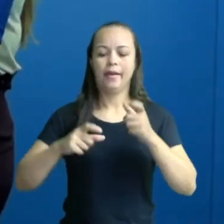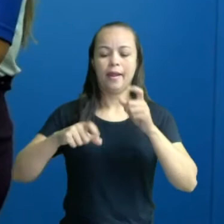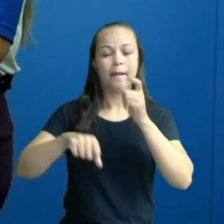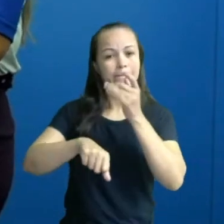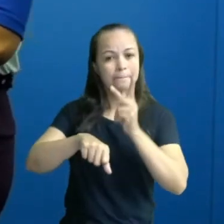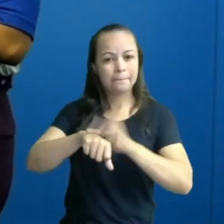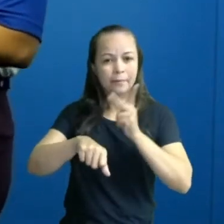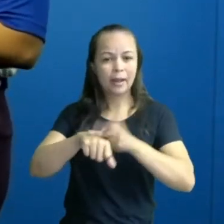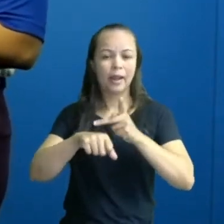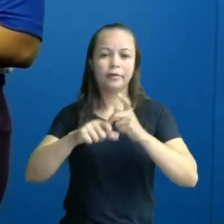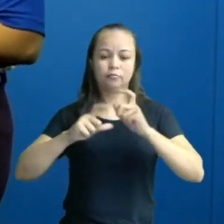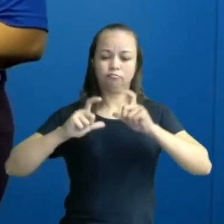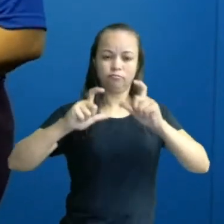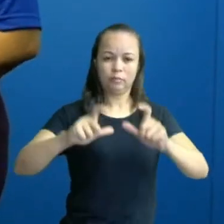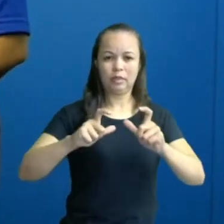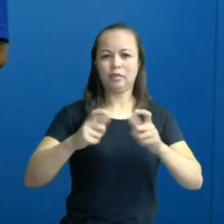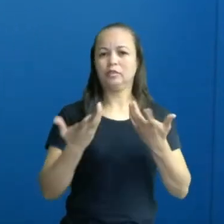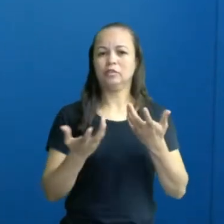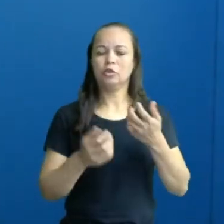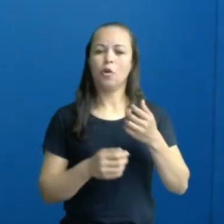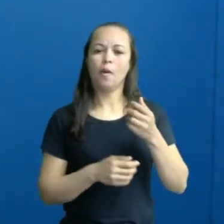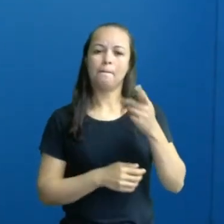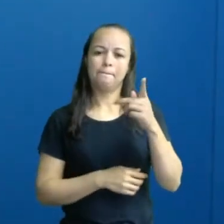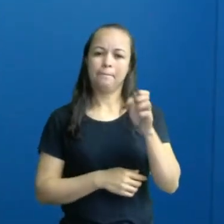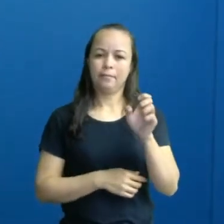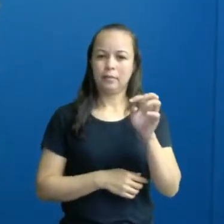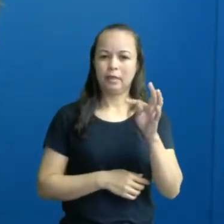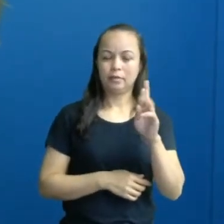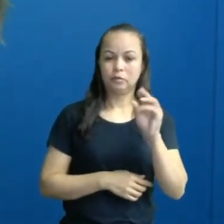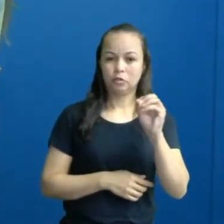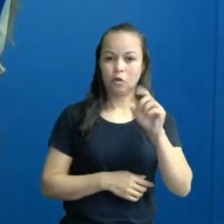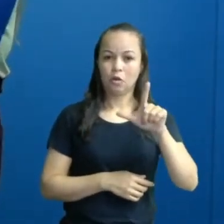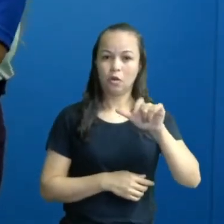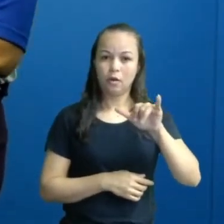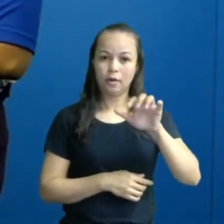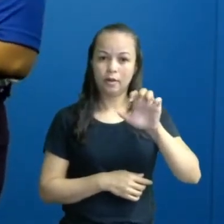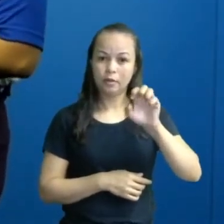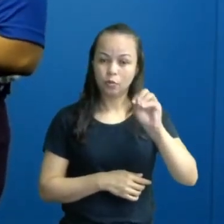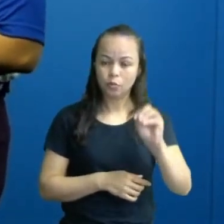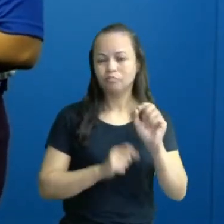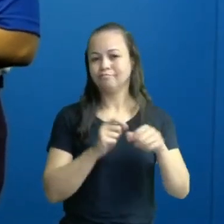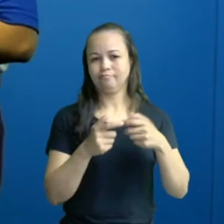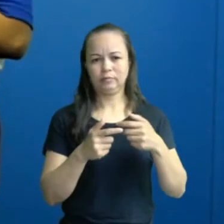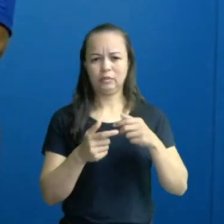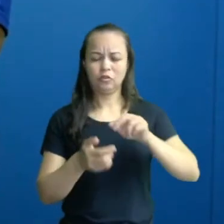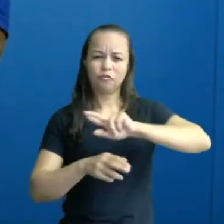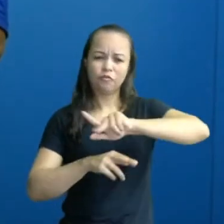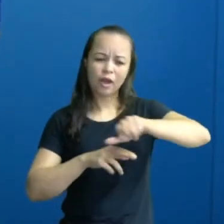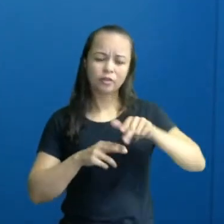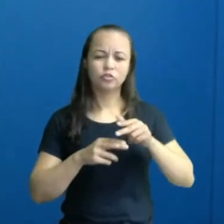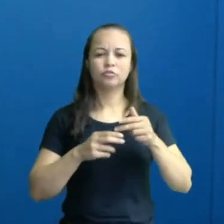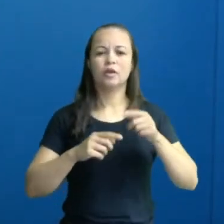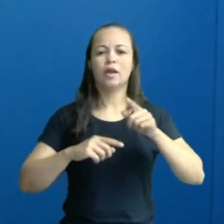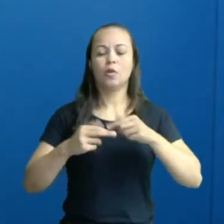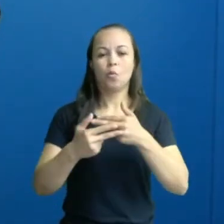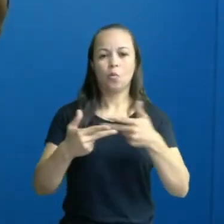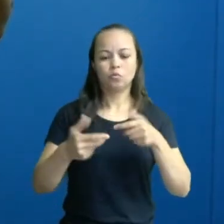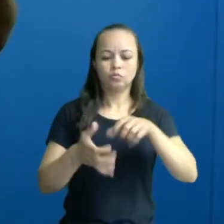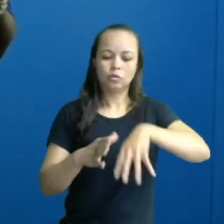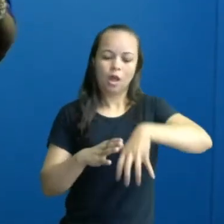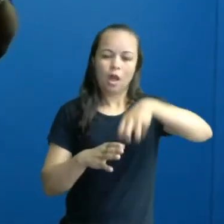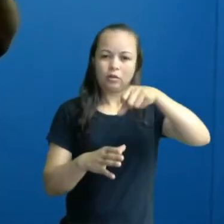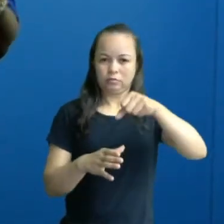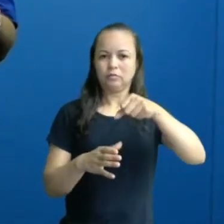são recursos minerais. Quando ele fala em extração de recurso vegetal, ele fala em extrair coisas